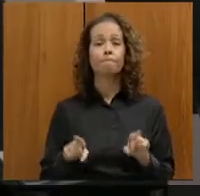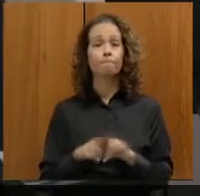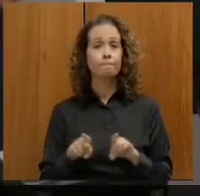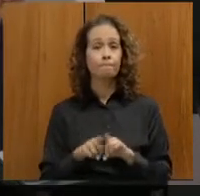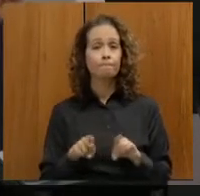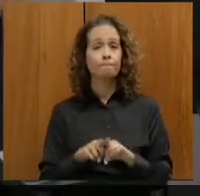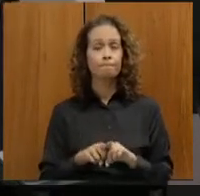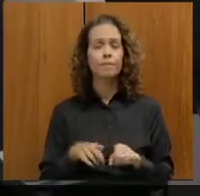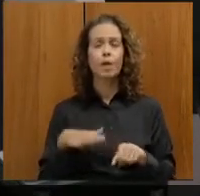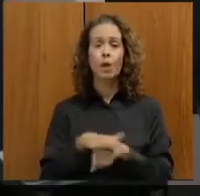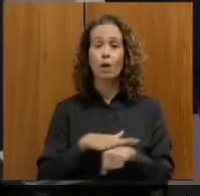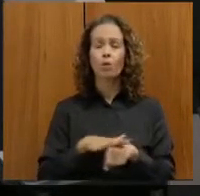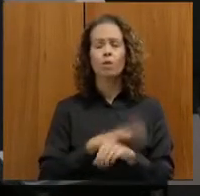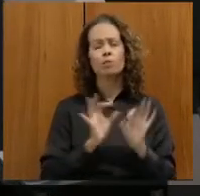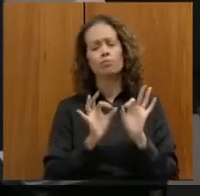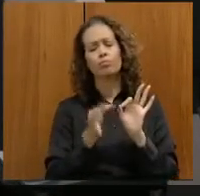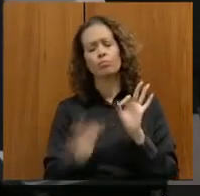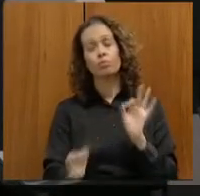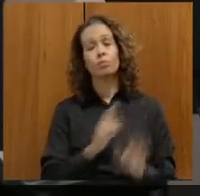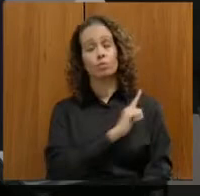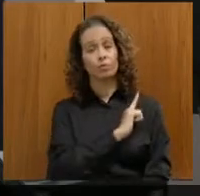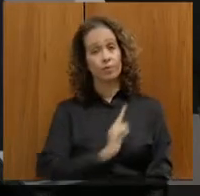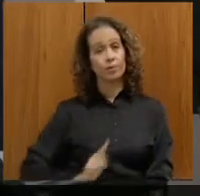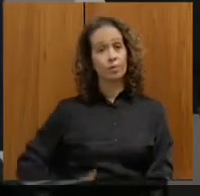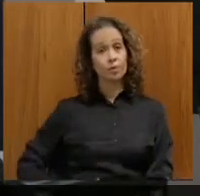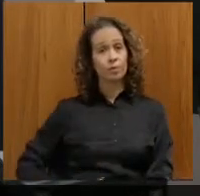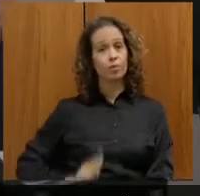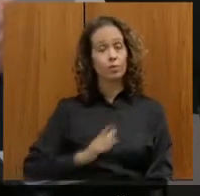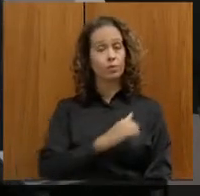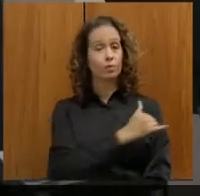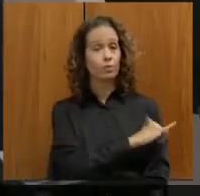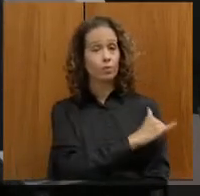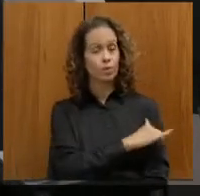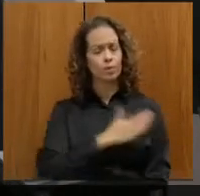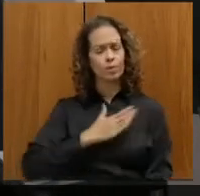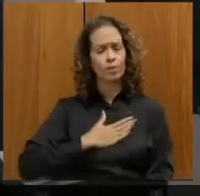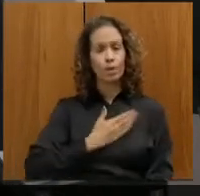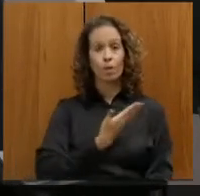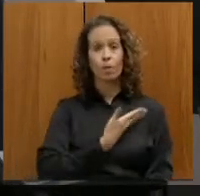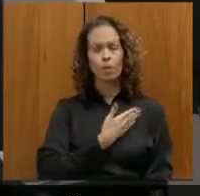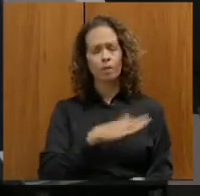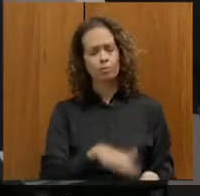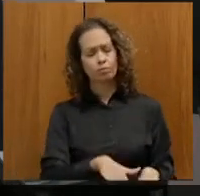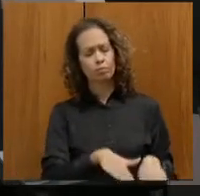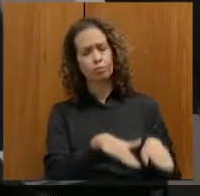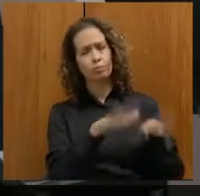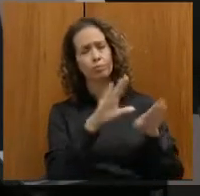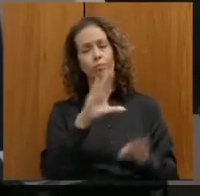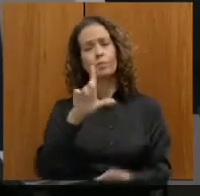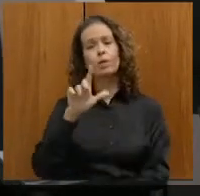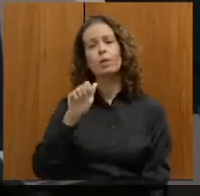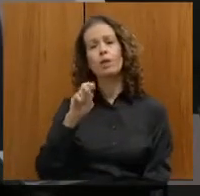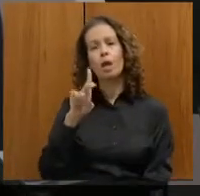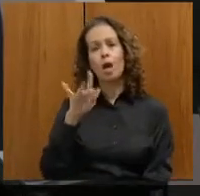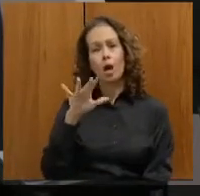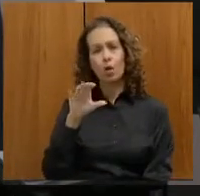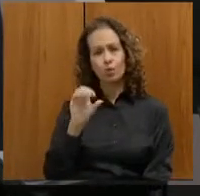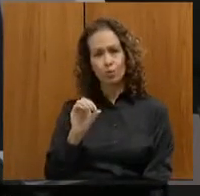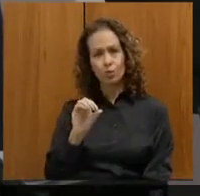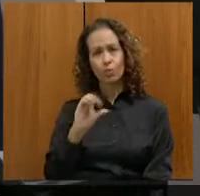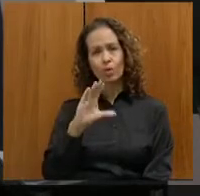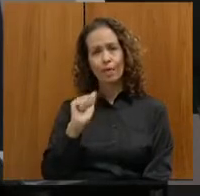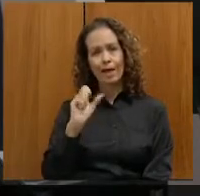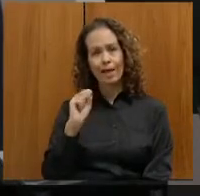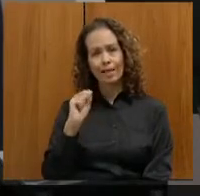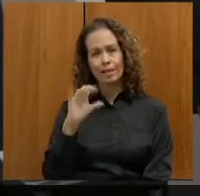tive uma longa conversa com o governador do Rio que é meu amigo de infância Cláudio Castro para